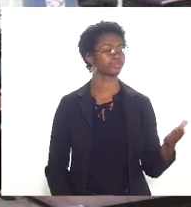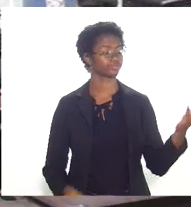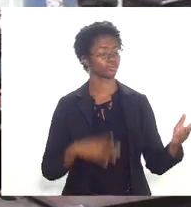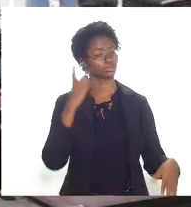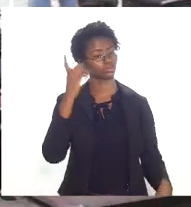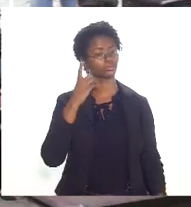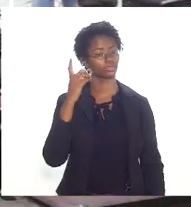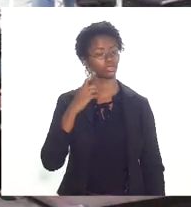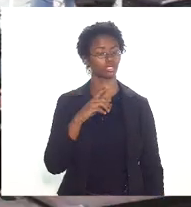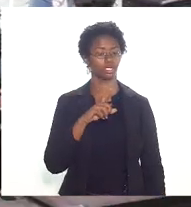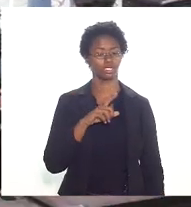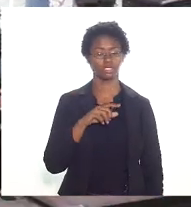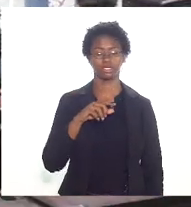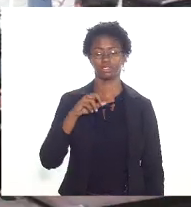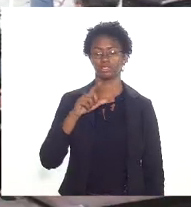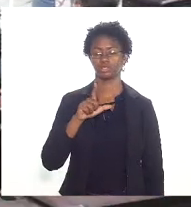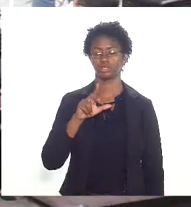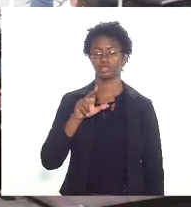Lucinha